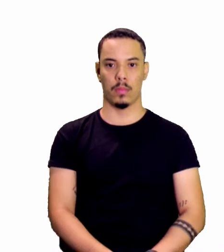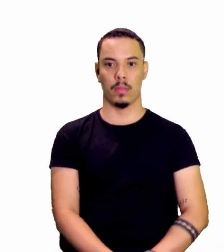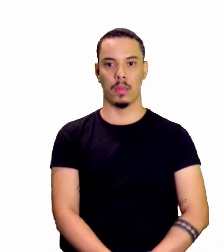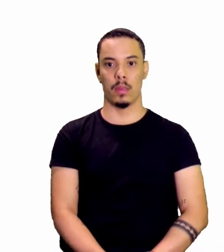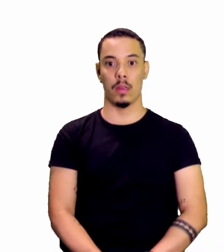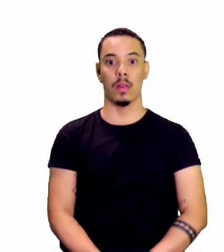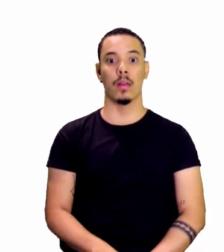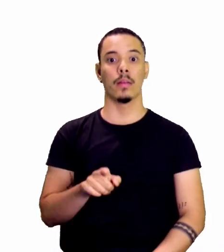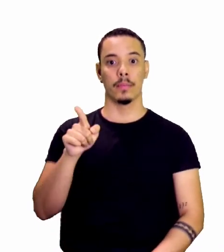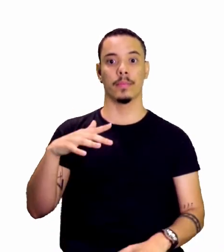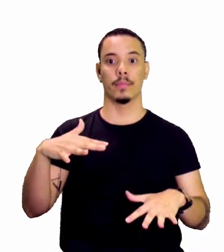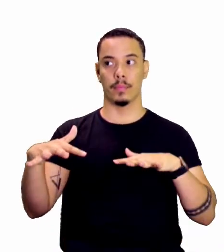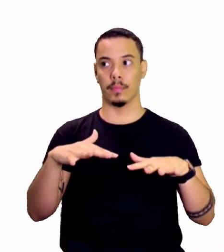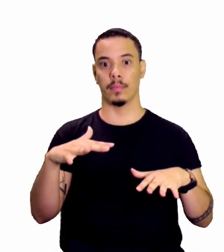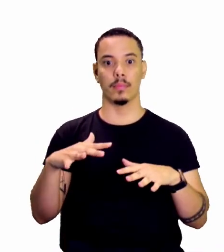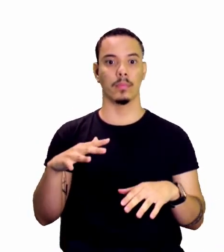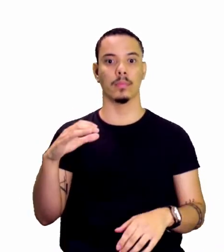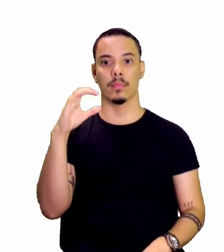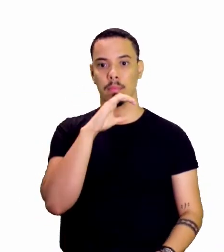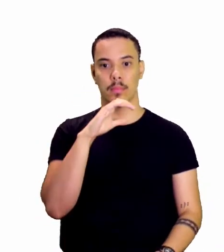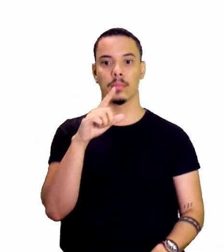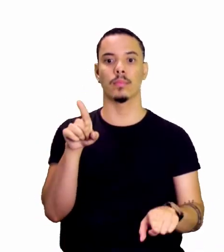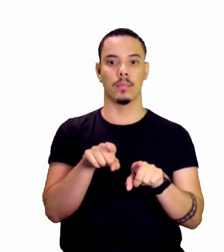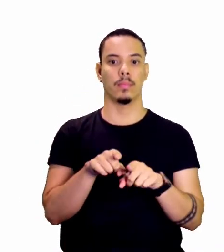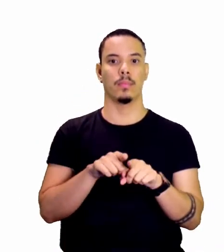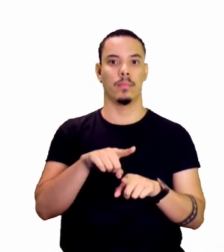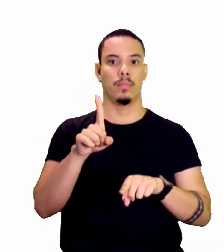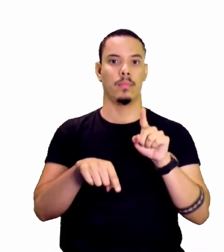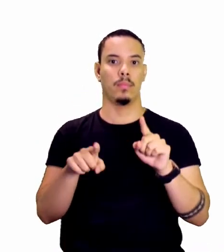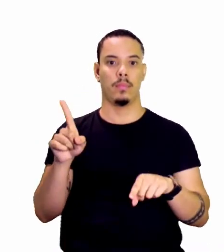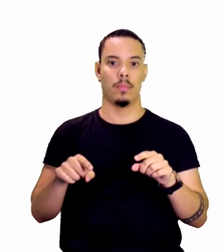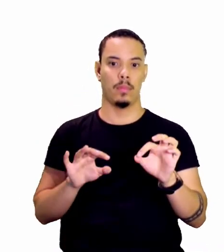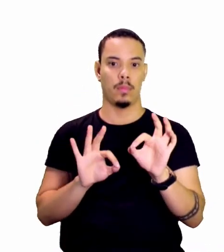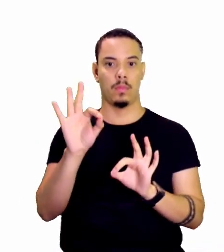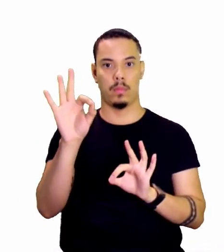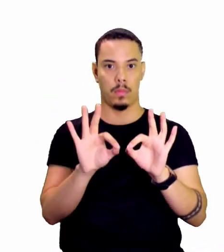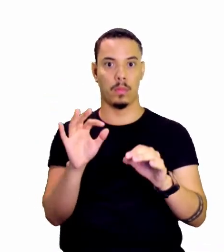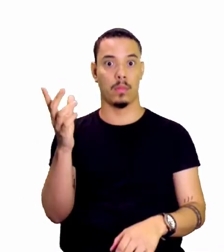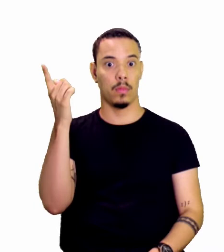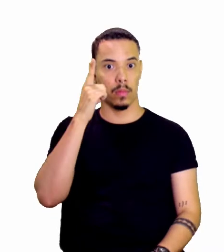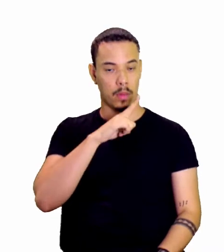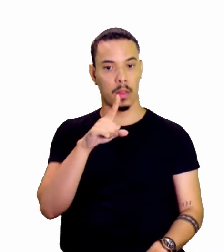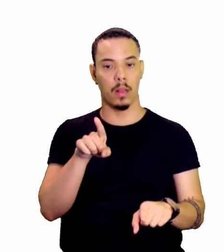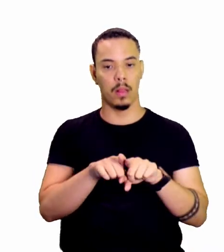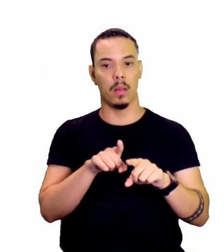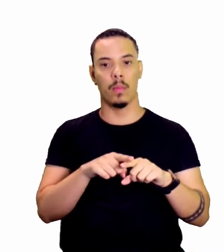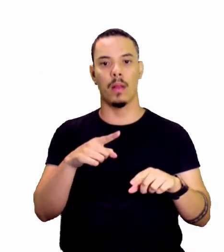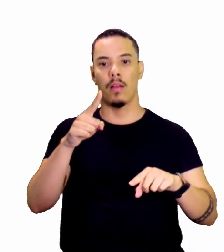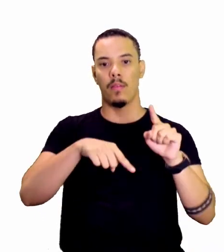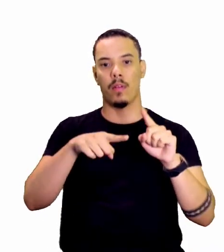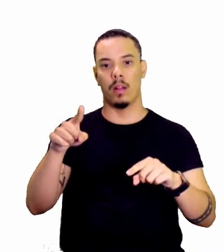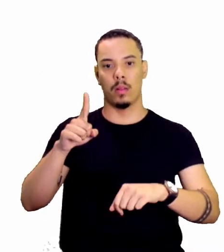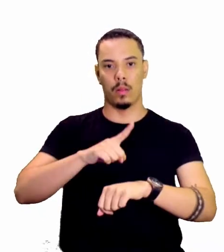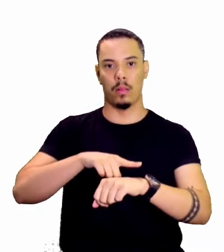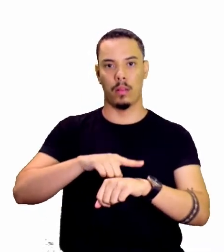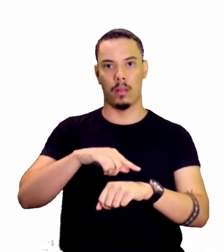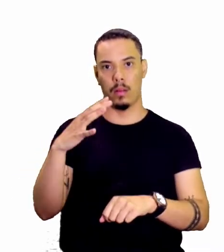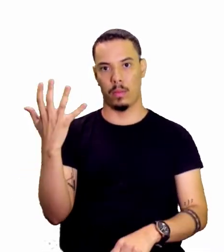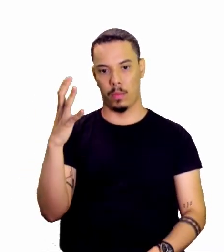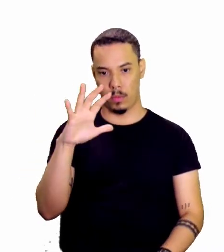velocidade instantânea também é dada pela relação da variação da distância pela variação do tempo